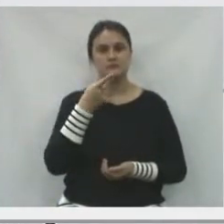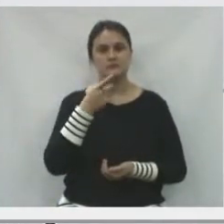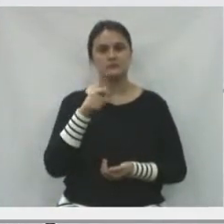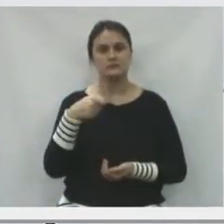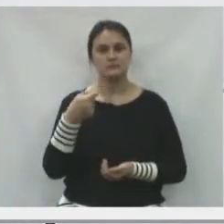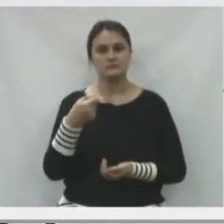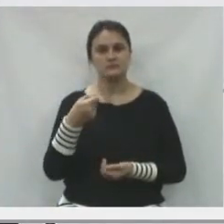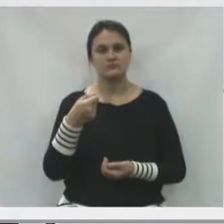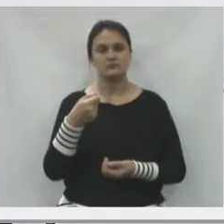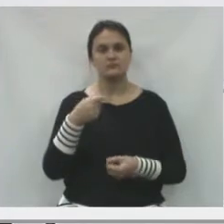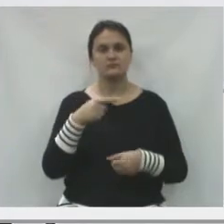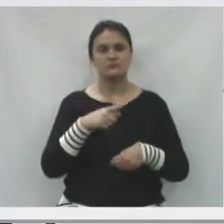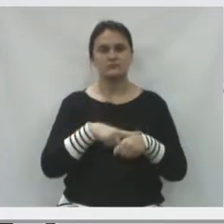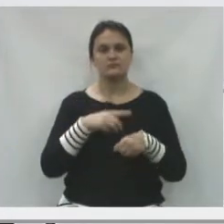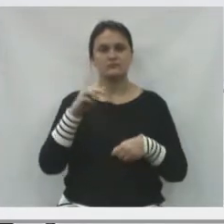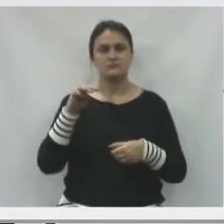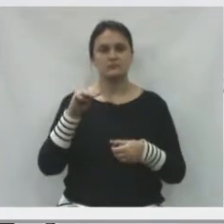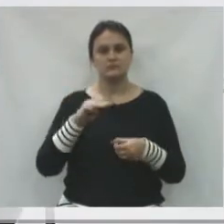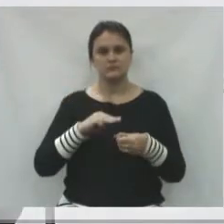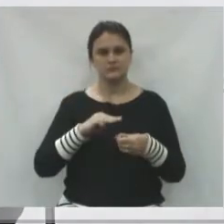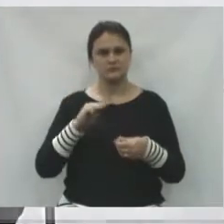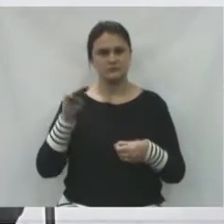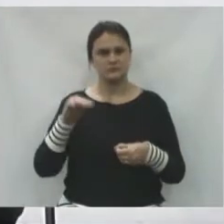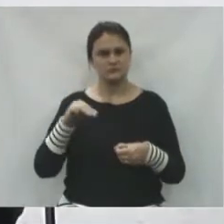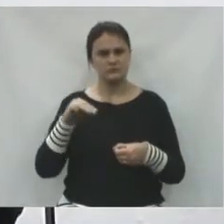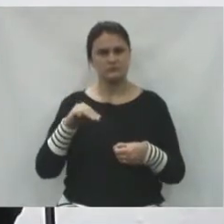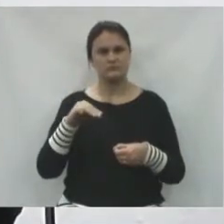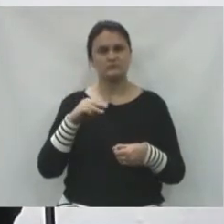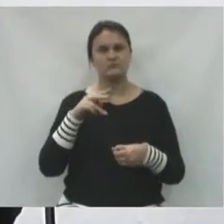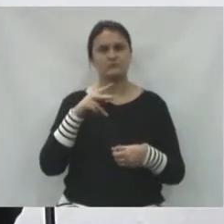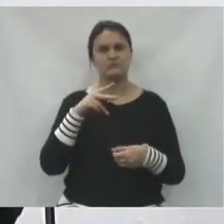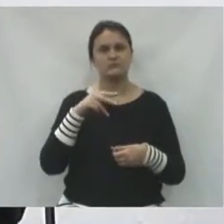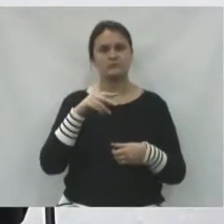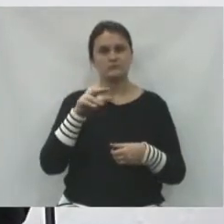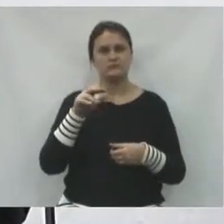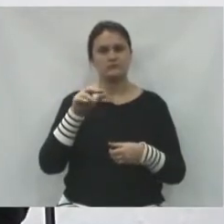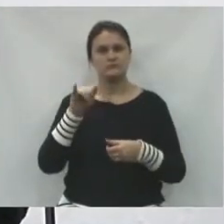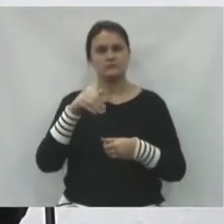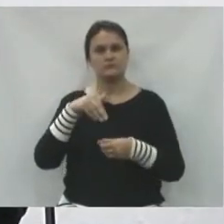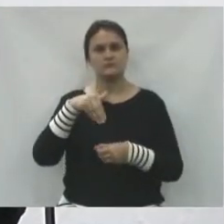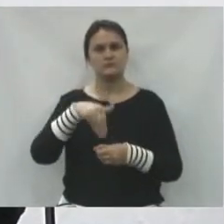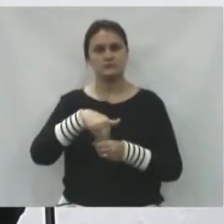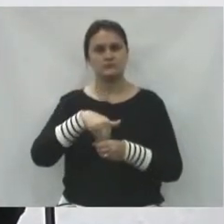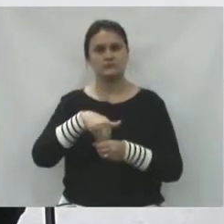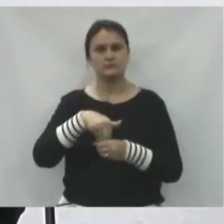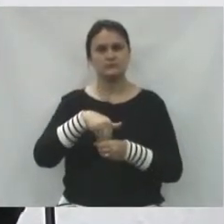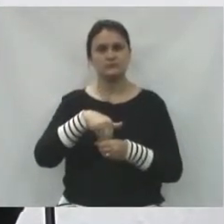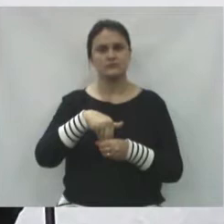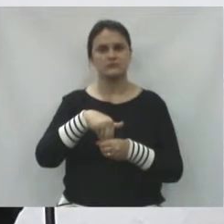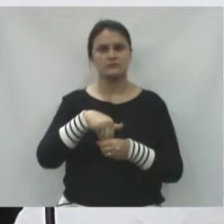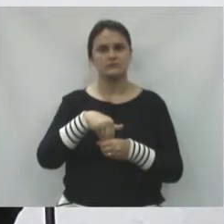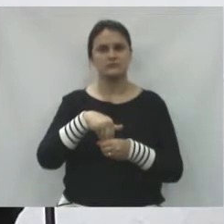falando, dentro de alguns minutos, nós estaremos votando